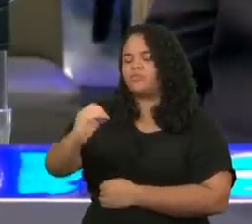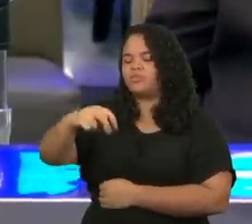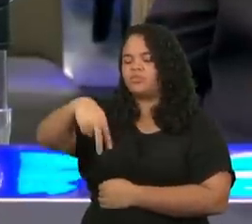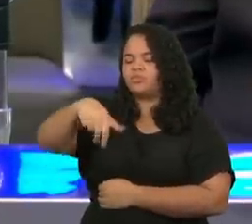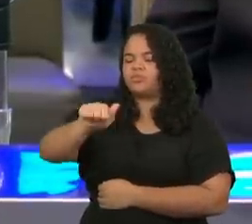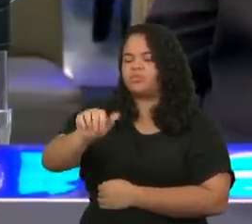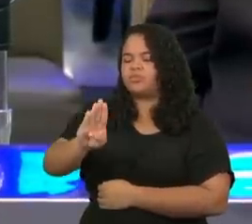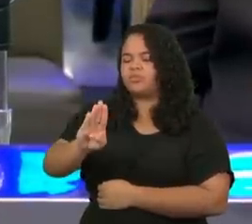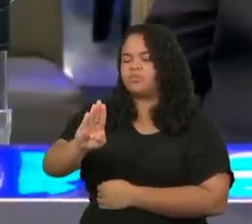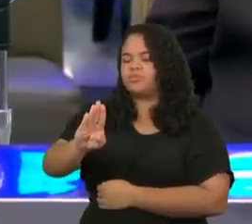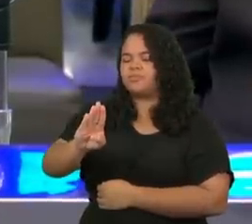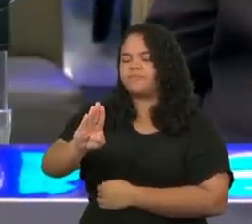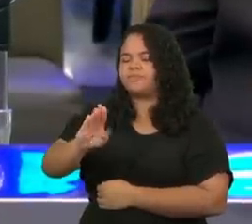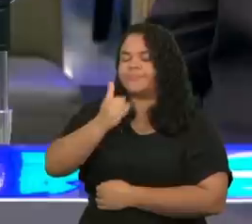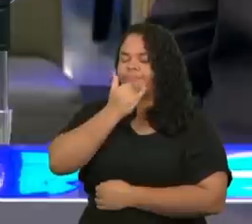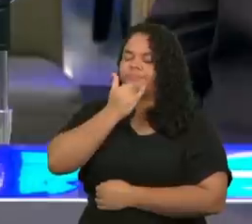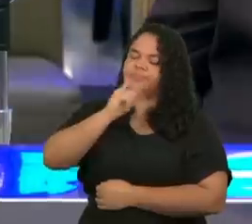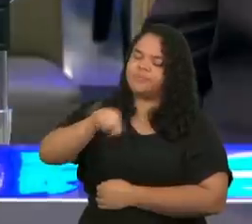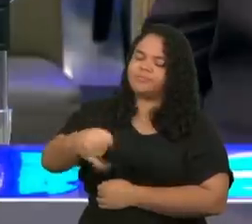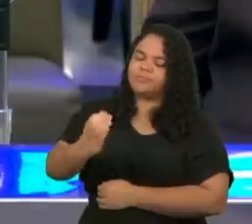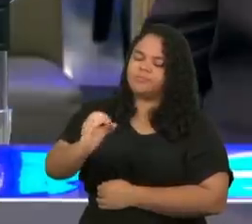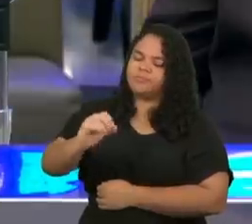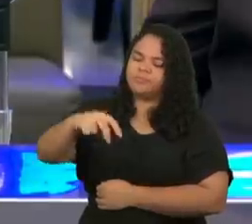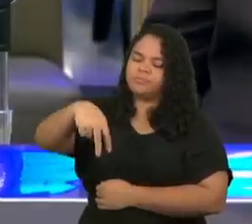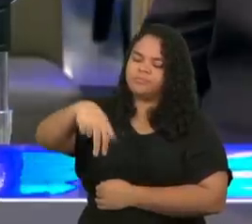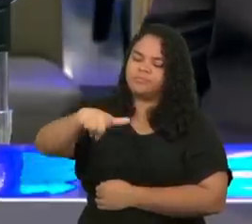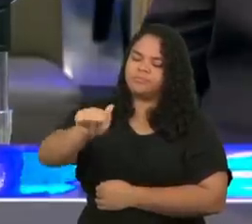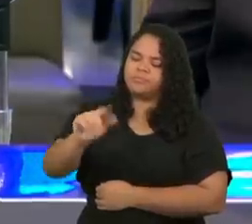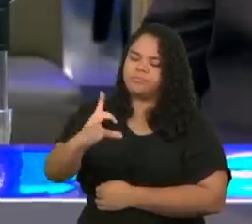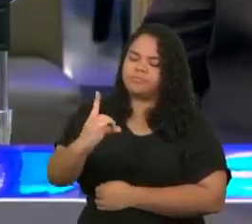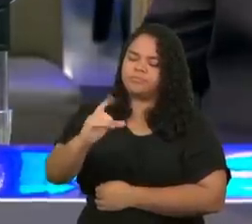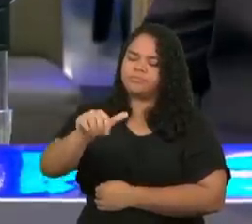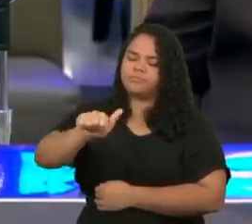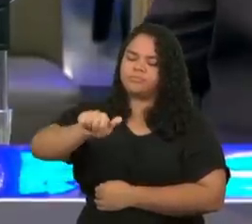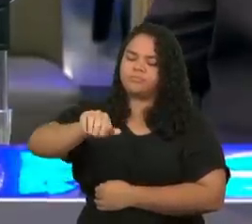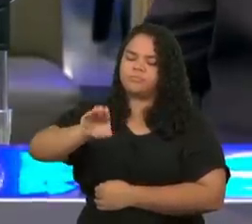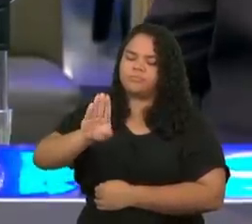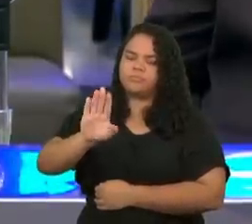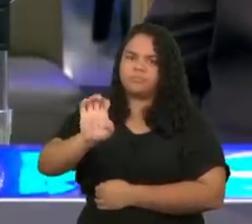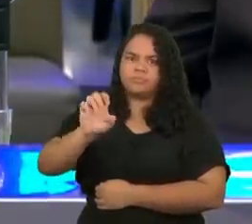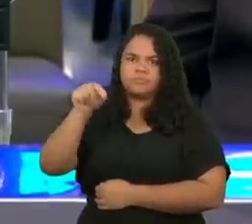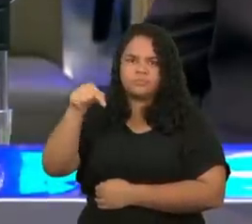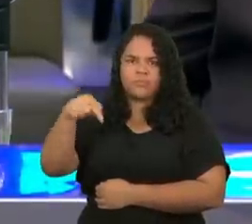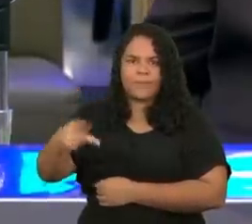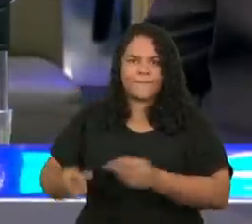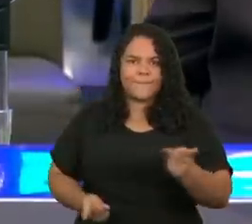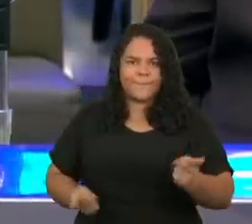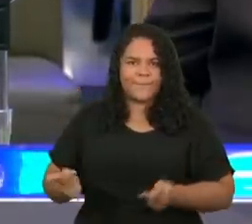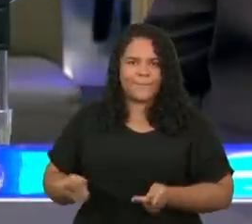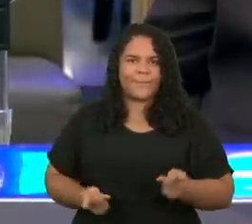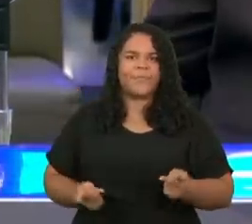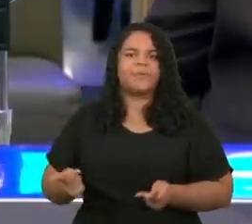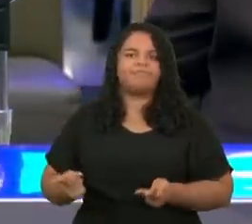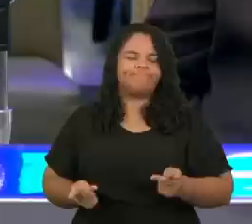quem disse meia Irmão de quem de Davi quer dizer era primo de aminon e primo